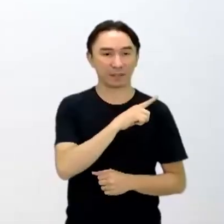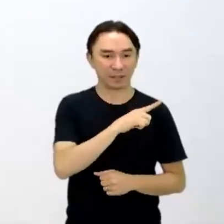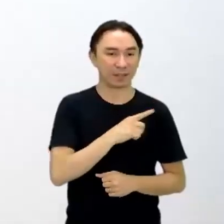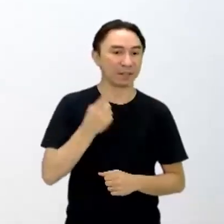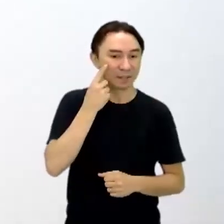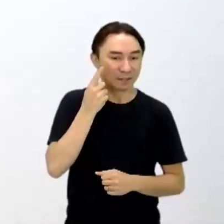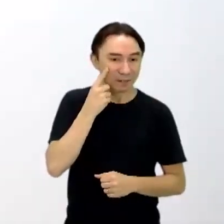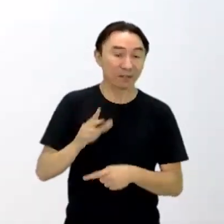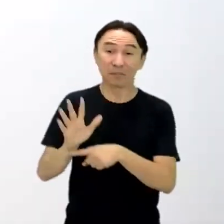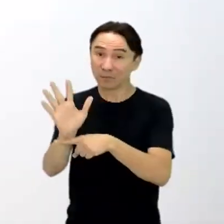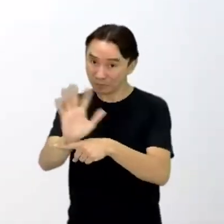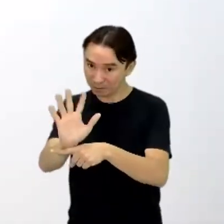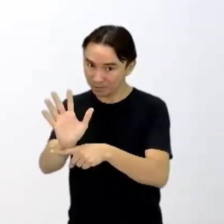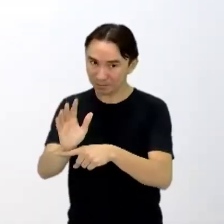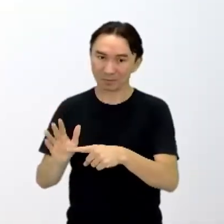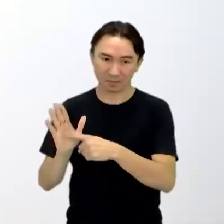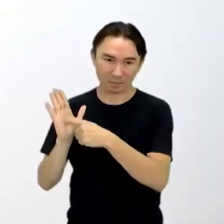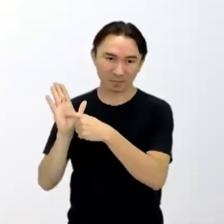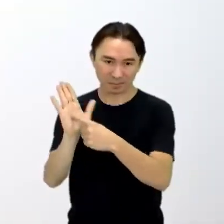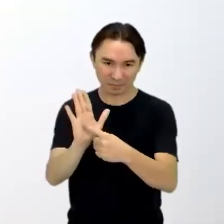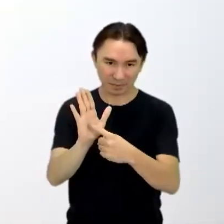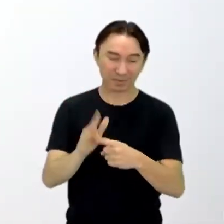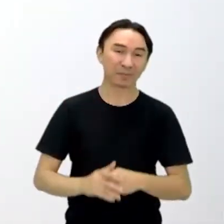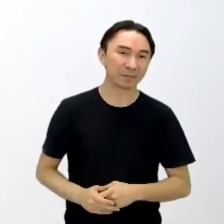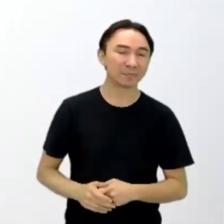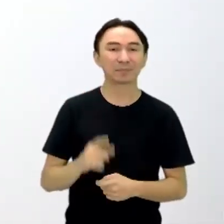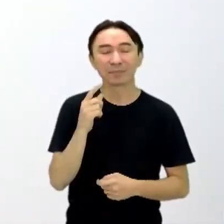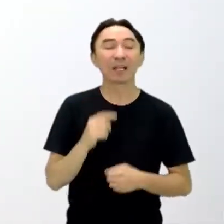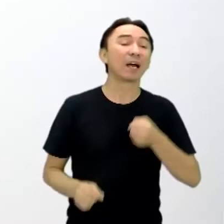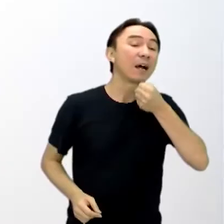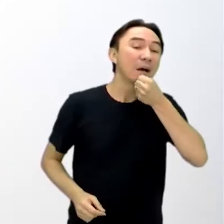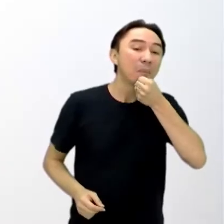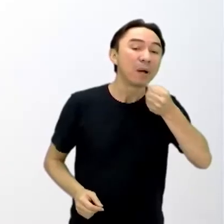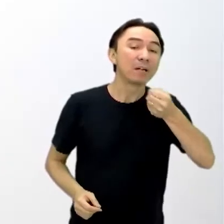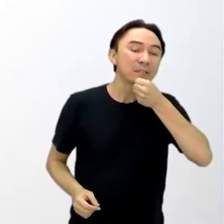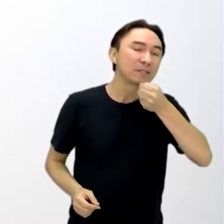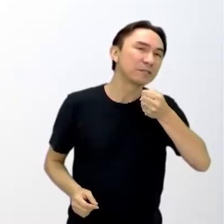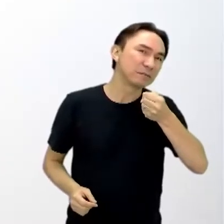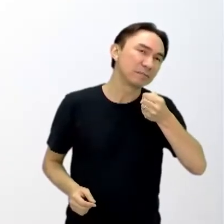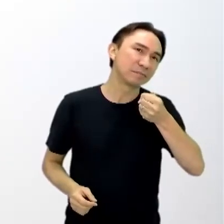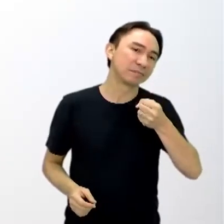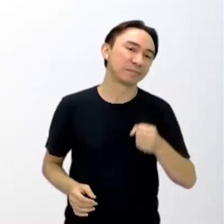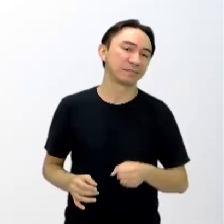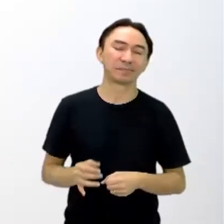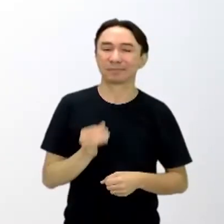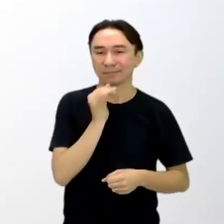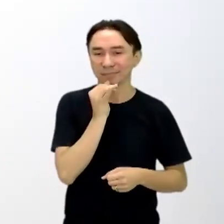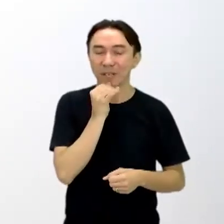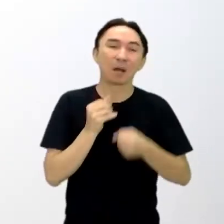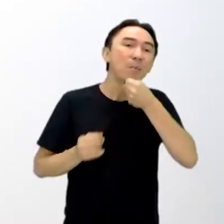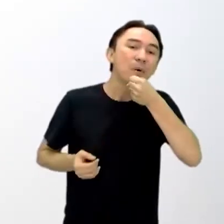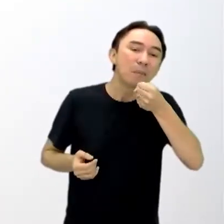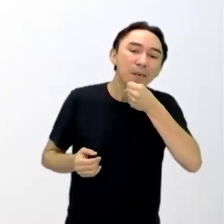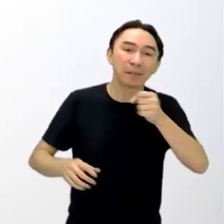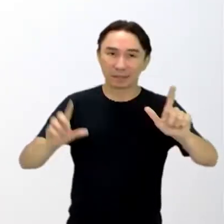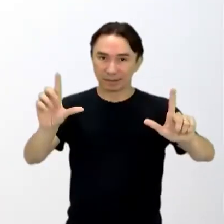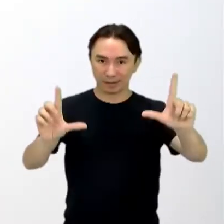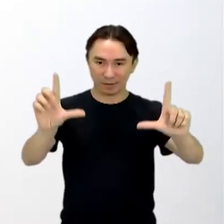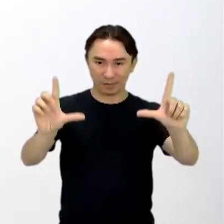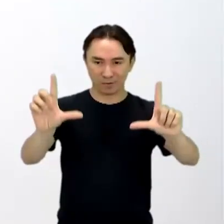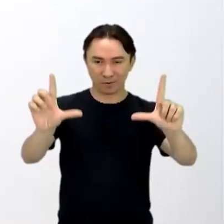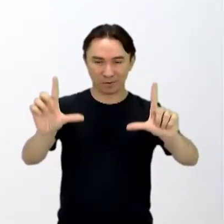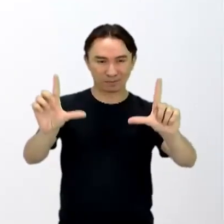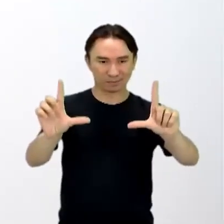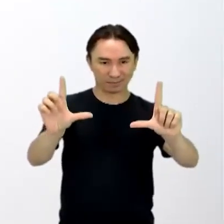colocou para vocês, a reportagem, vamos pensar aí na reportagem televisionada, né? Então, aquela assim que a gente